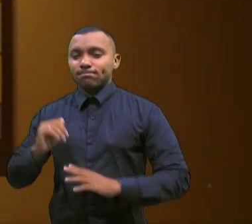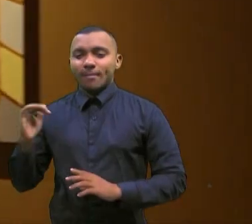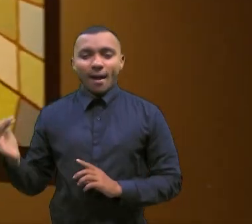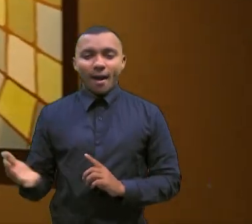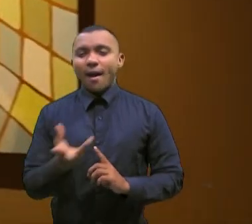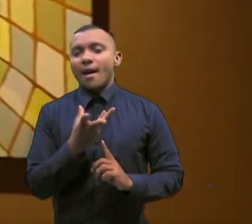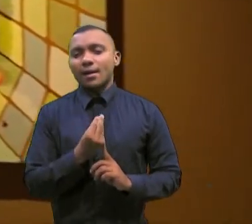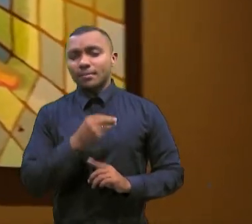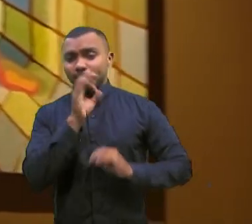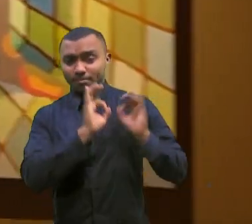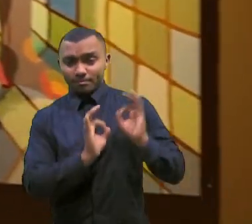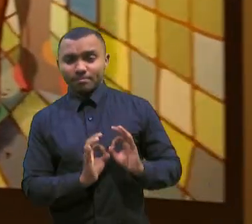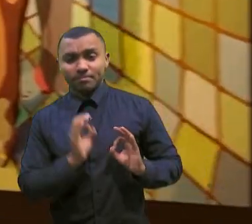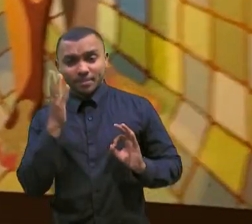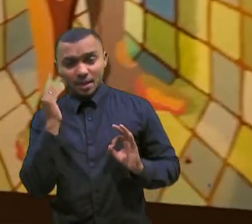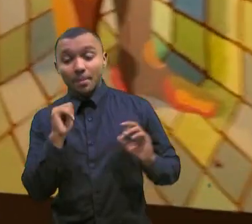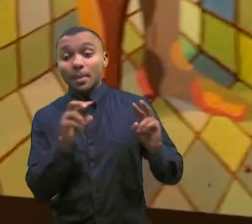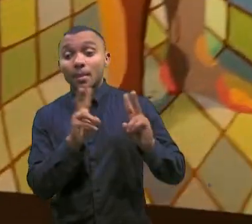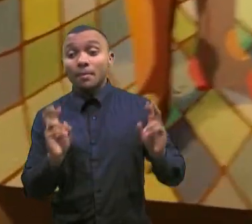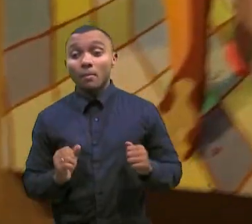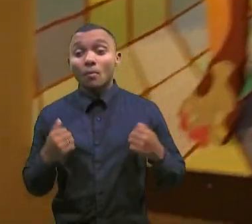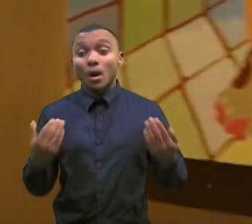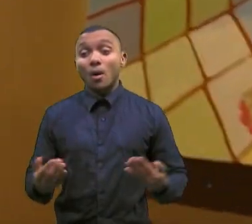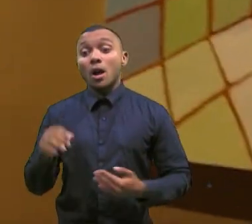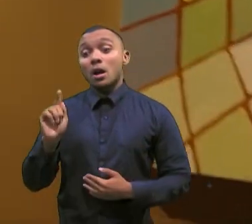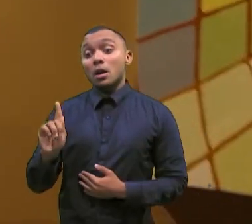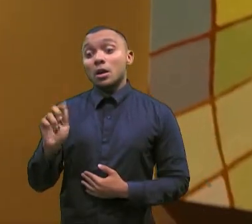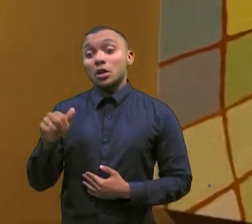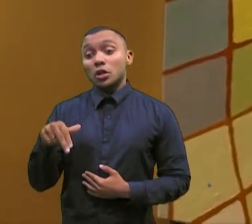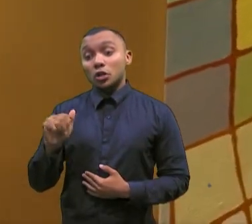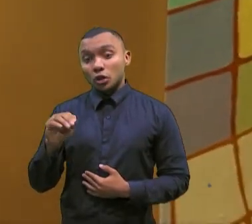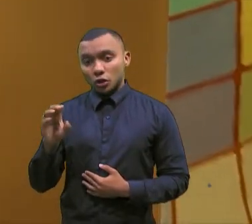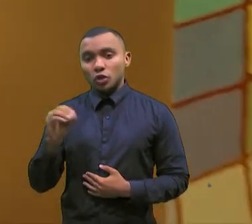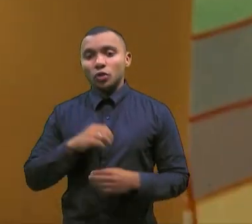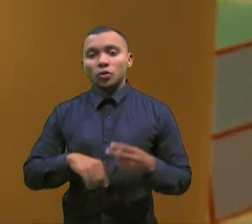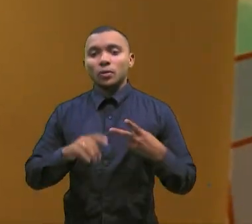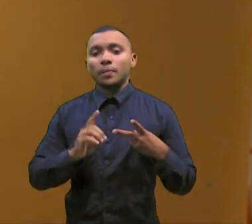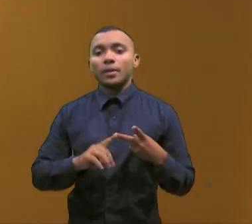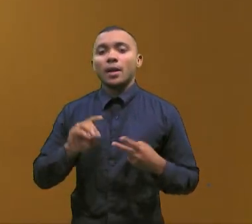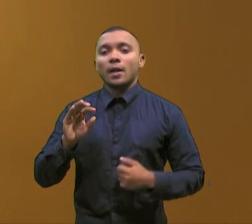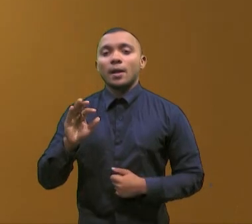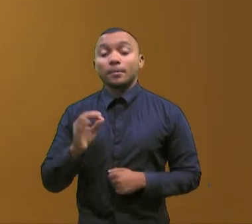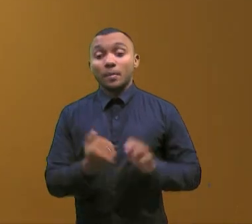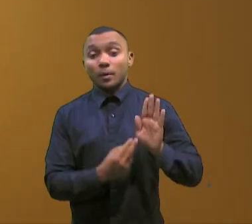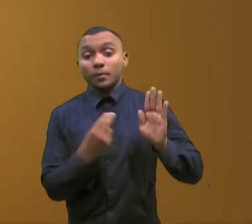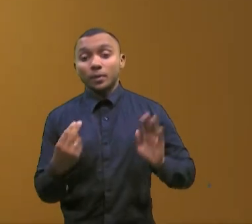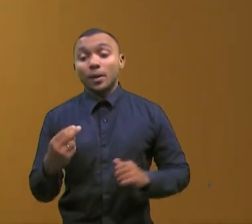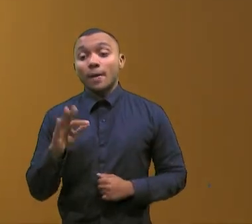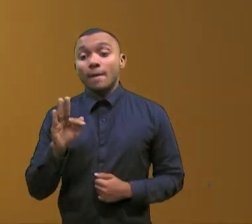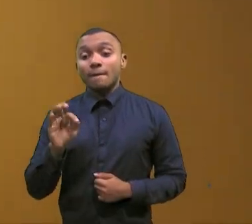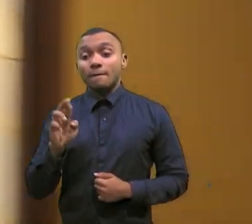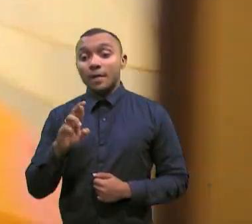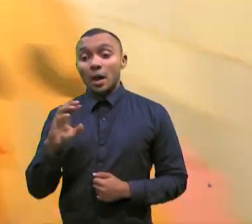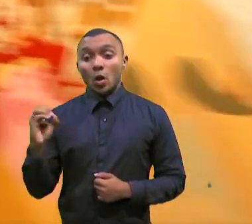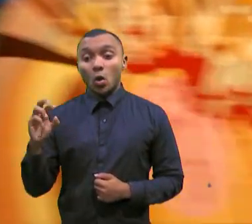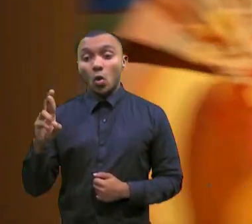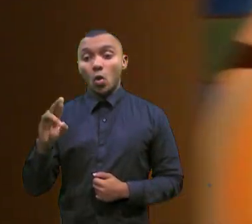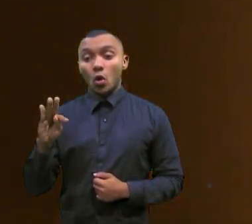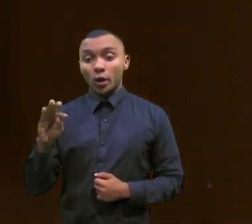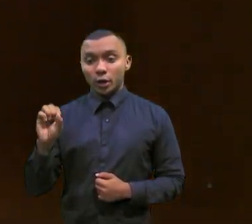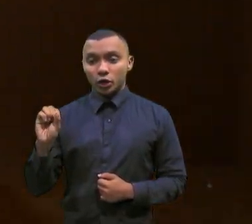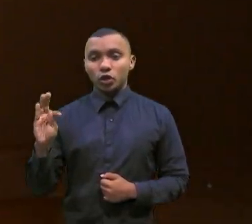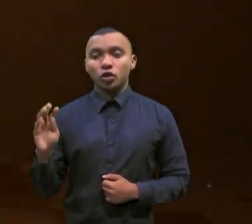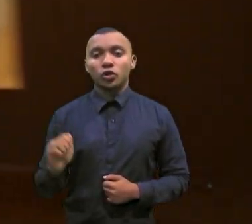suas produções essa temática do gênero, né? Então, a gente tem aqui Terroristas do Amor, que é essa obra aqui que a Aqui, gente vê, que é